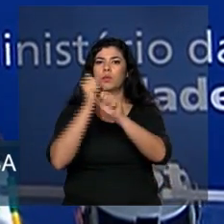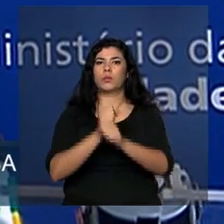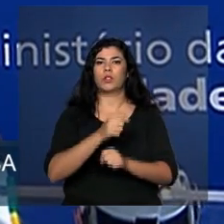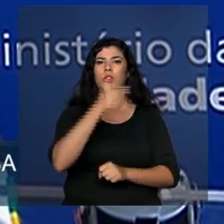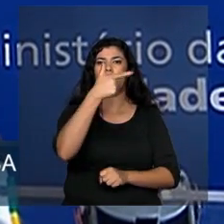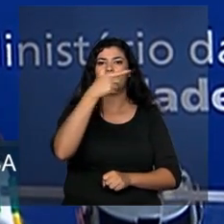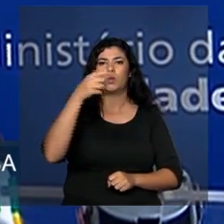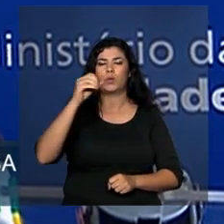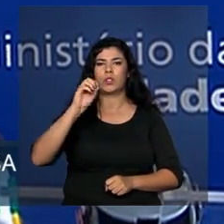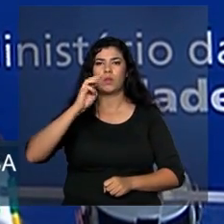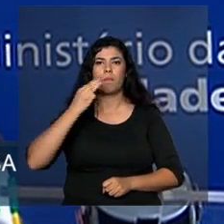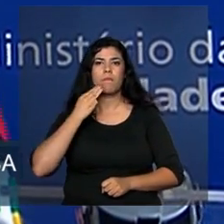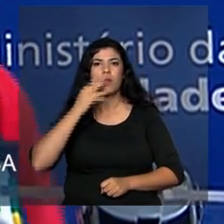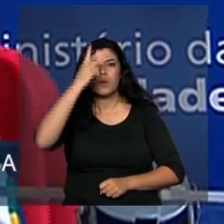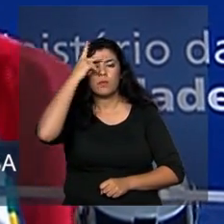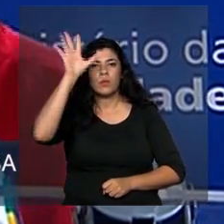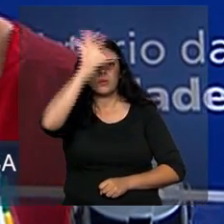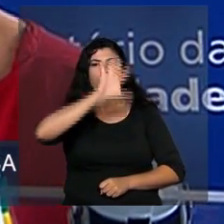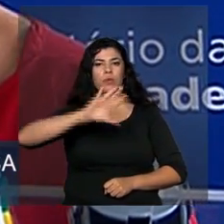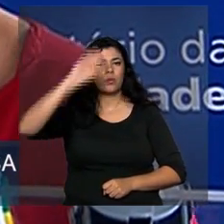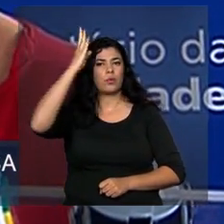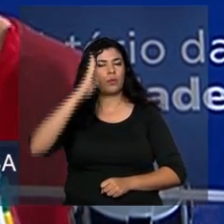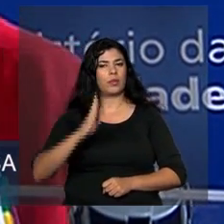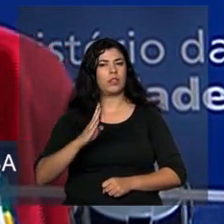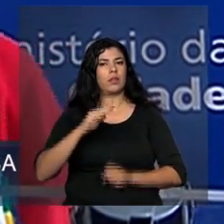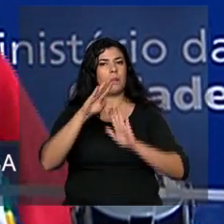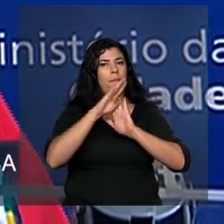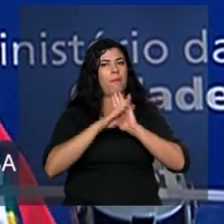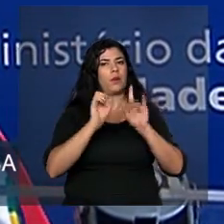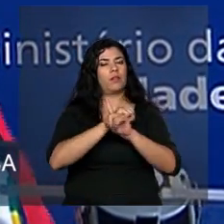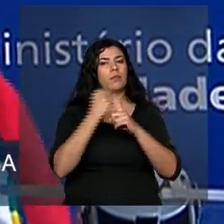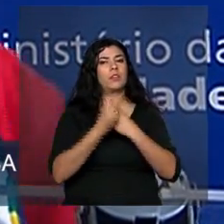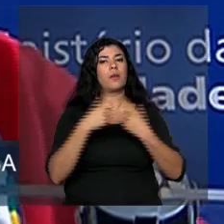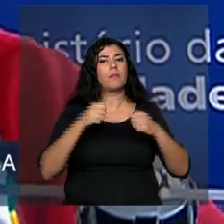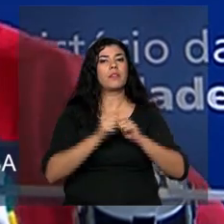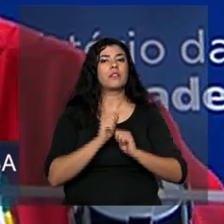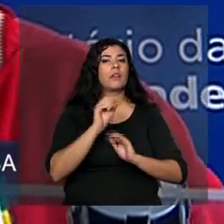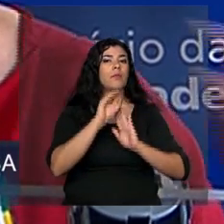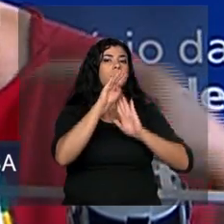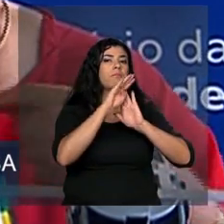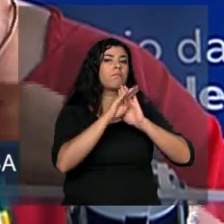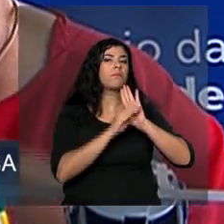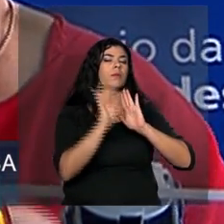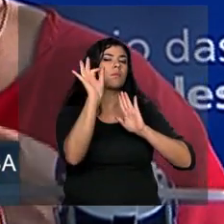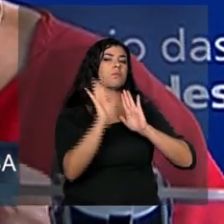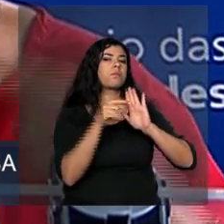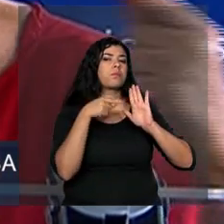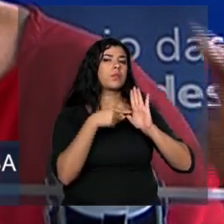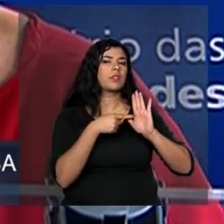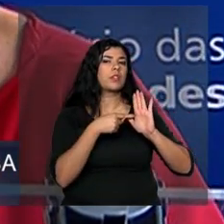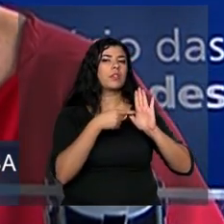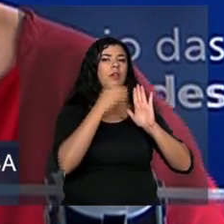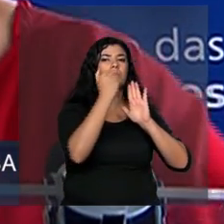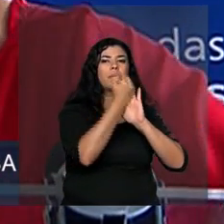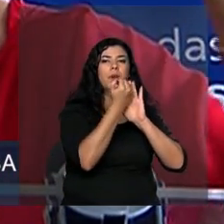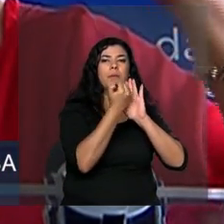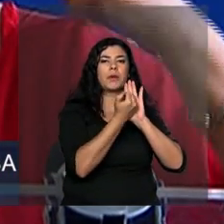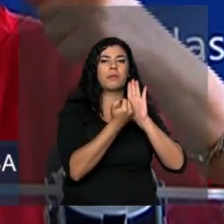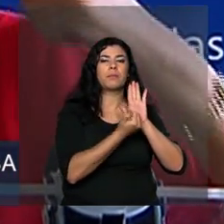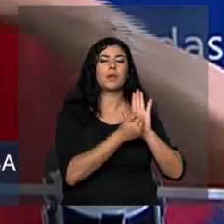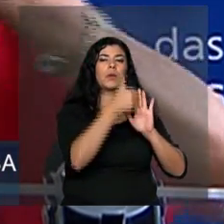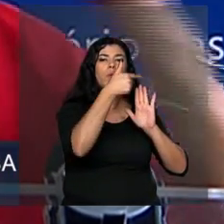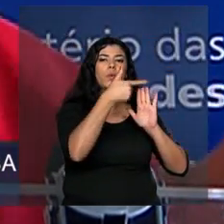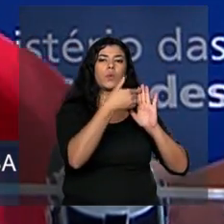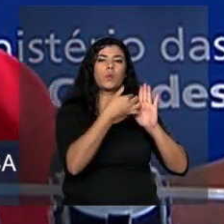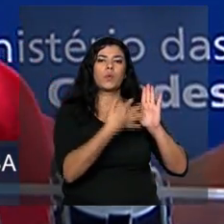é programa social. Programa social tem de ter escala. Escala. Ou seja, eu tenho de ser capaz de